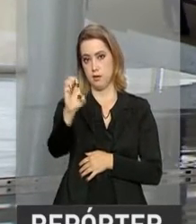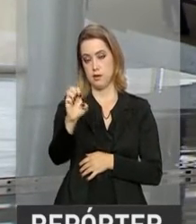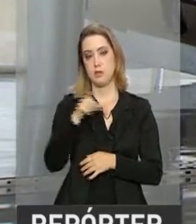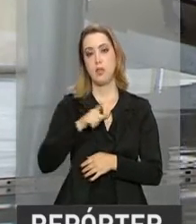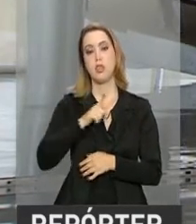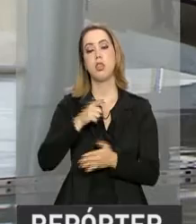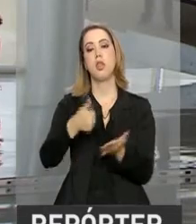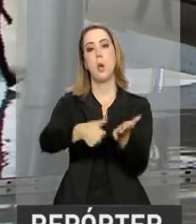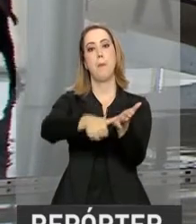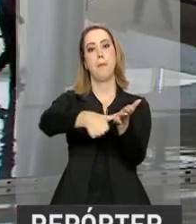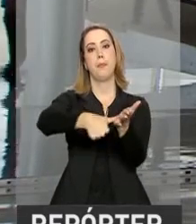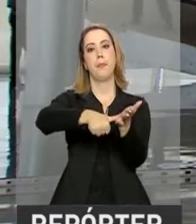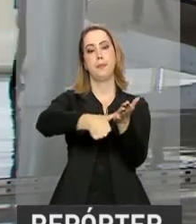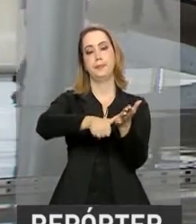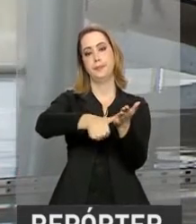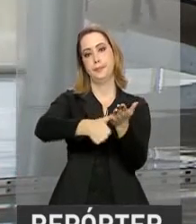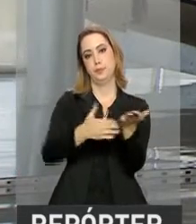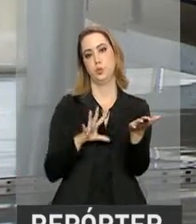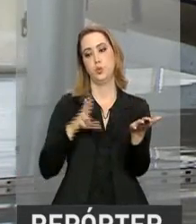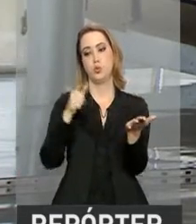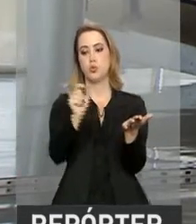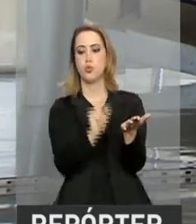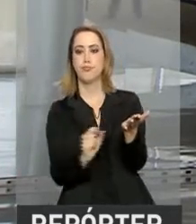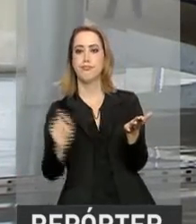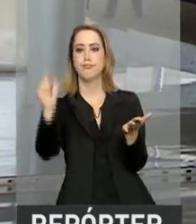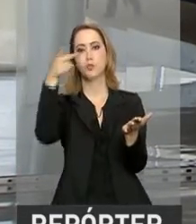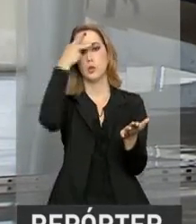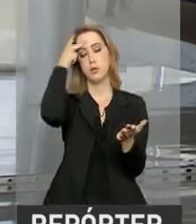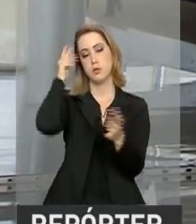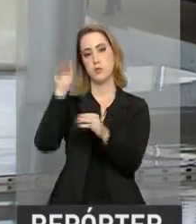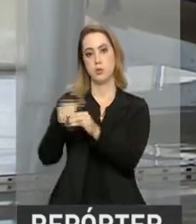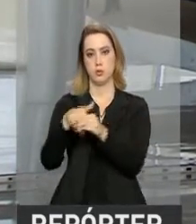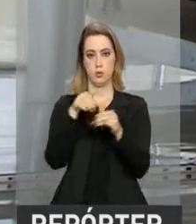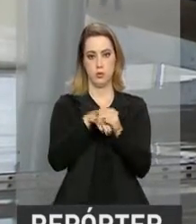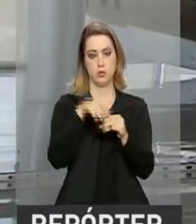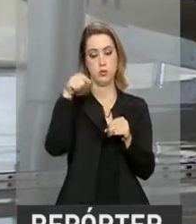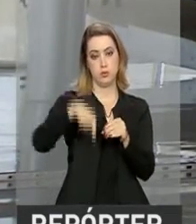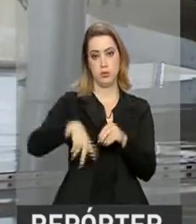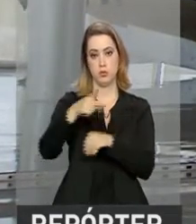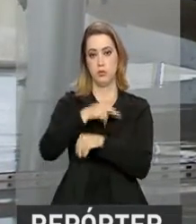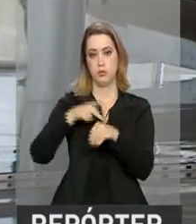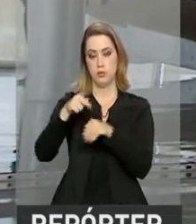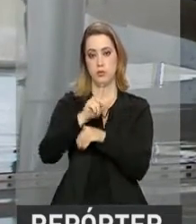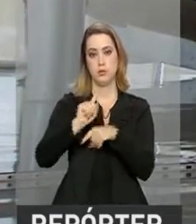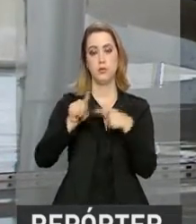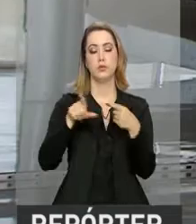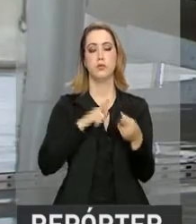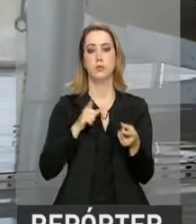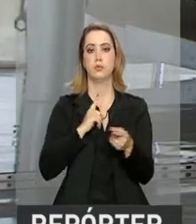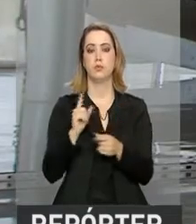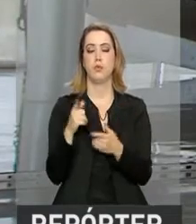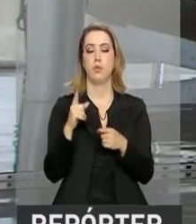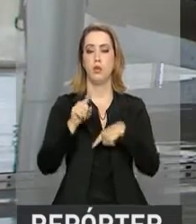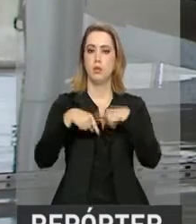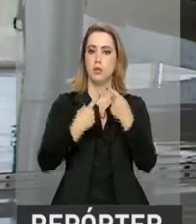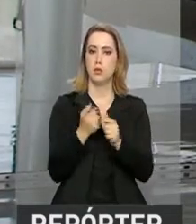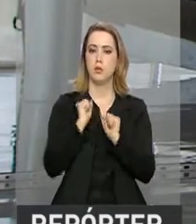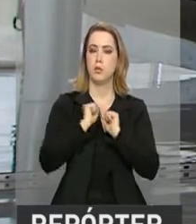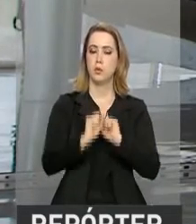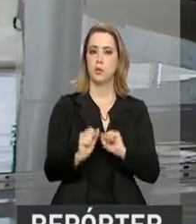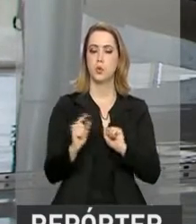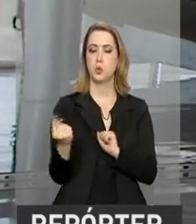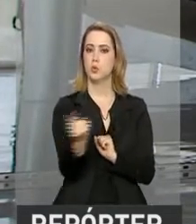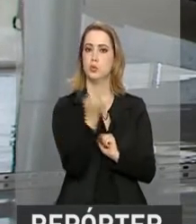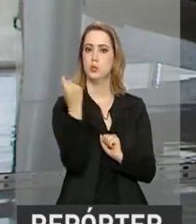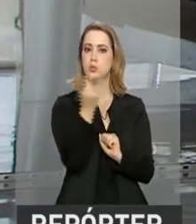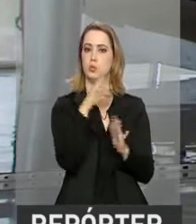dados estejam unificados, de forma que, que o governo possa emitir um documento único dos brasileiros.